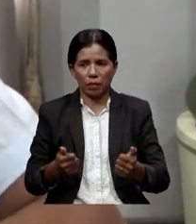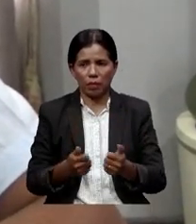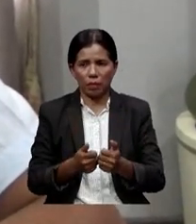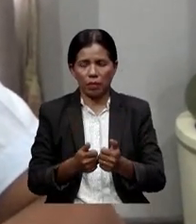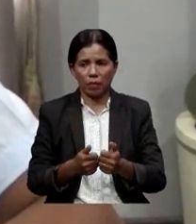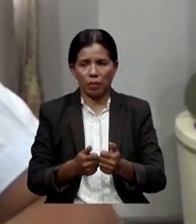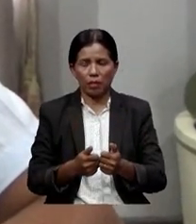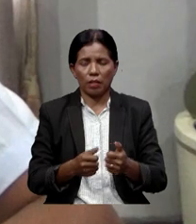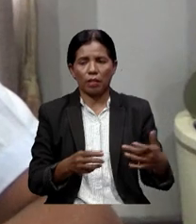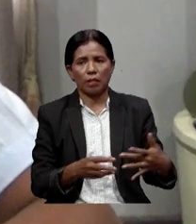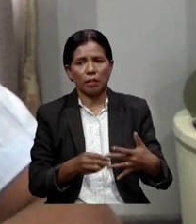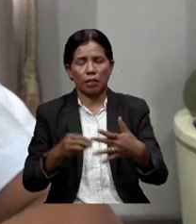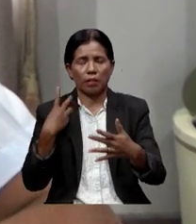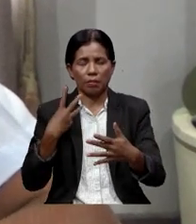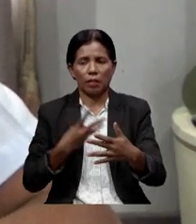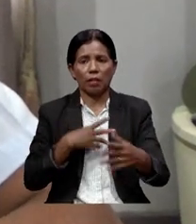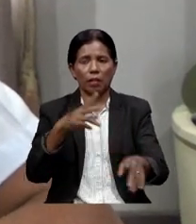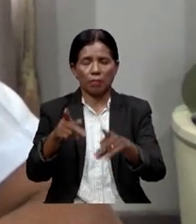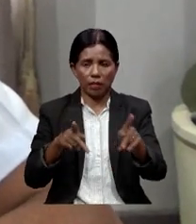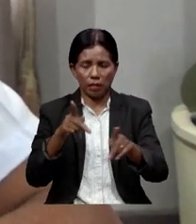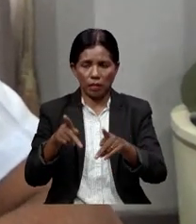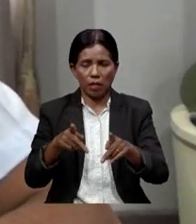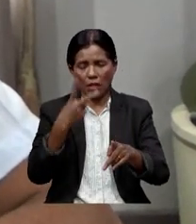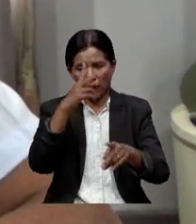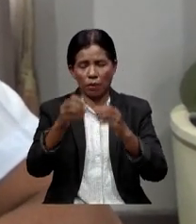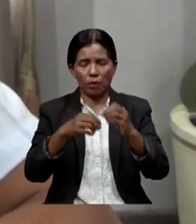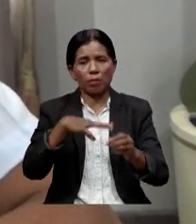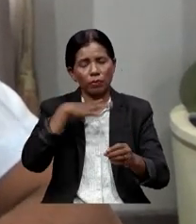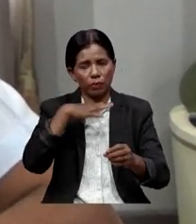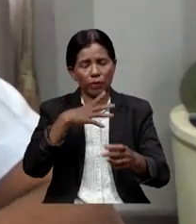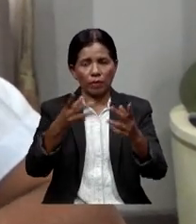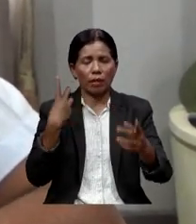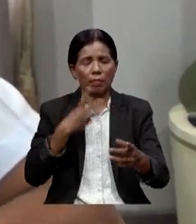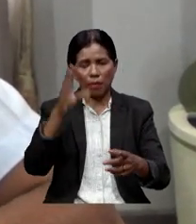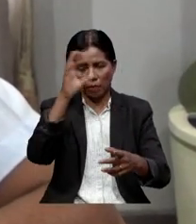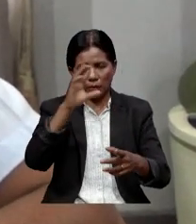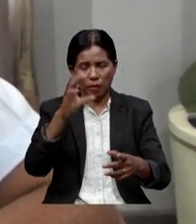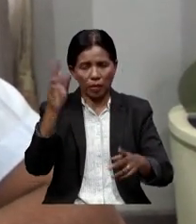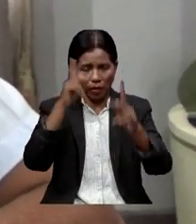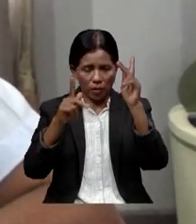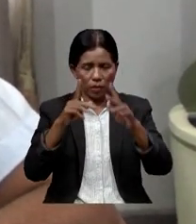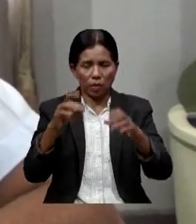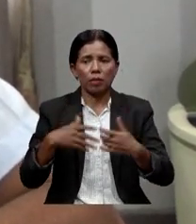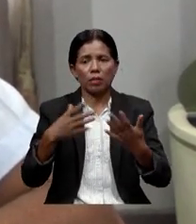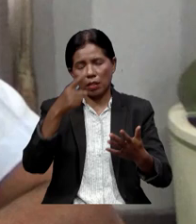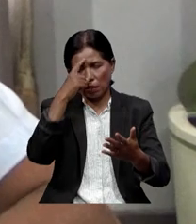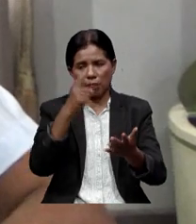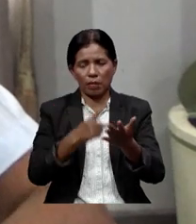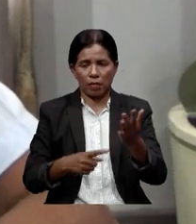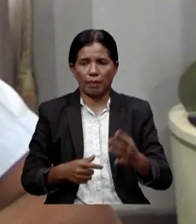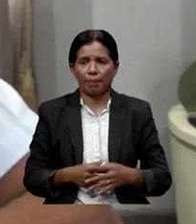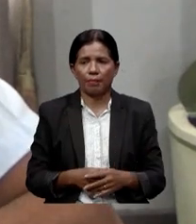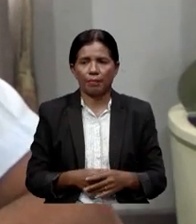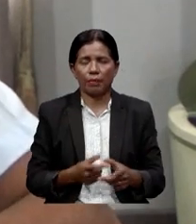ba ia ami ia gestor wa lixo ami buka keras ni causa ne hamsa tamba saida